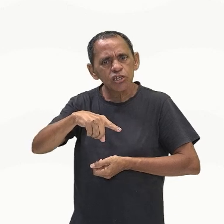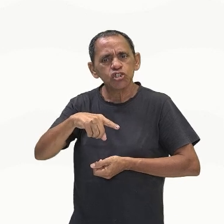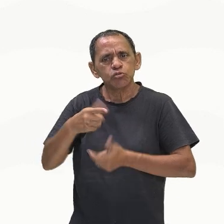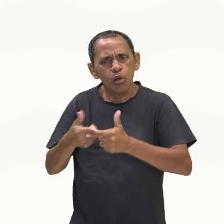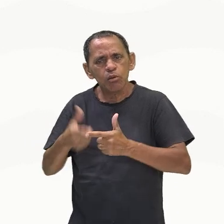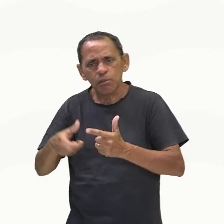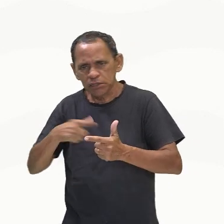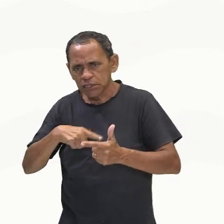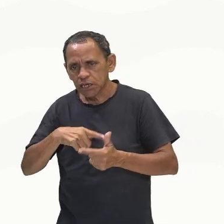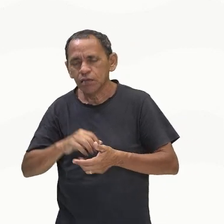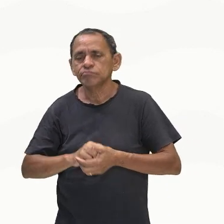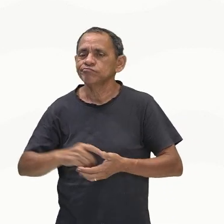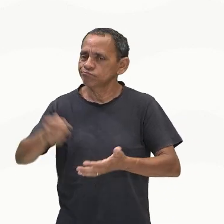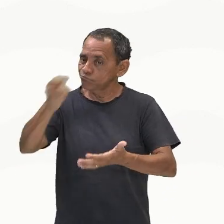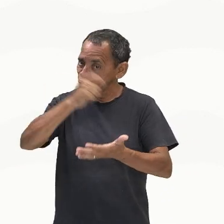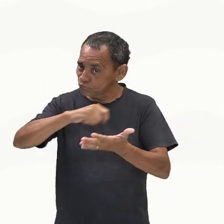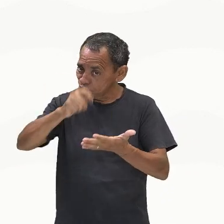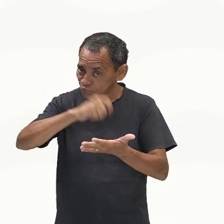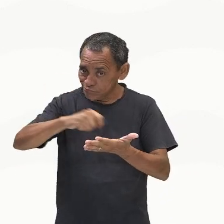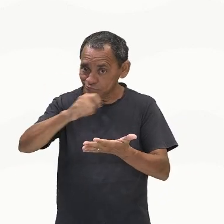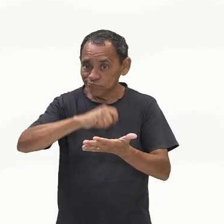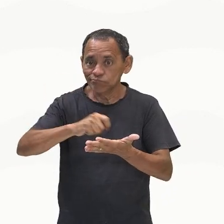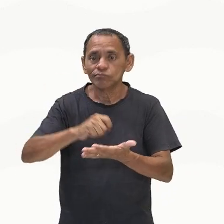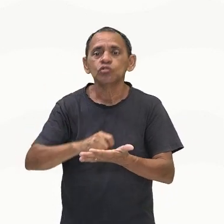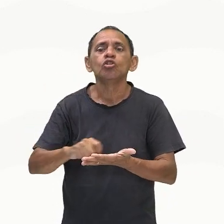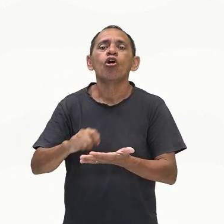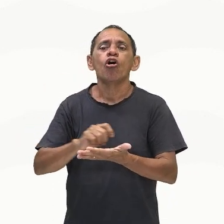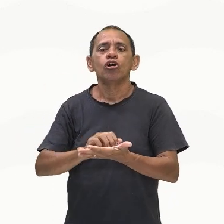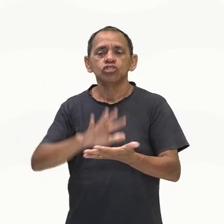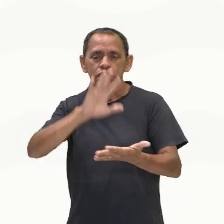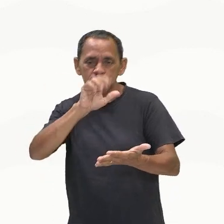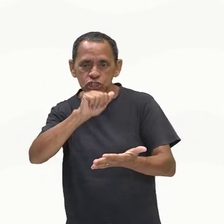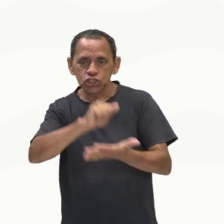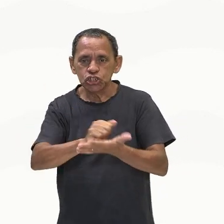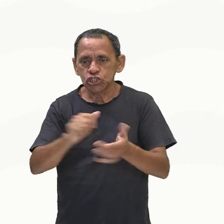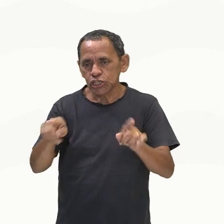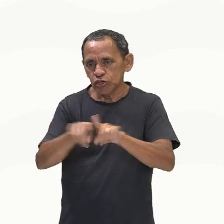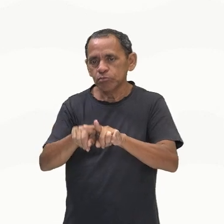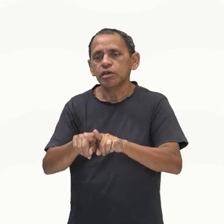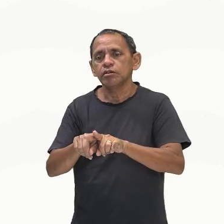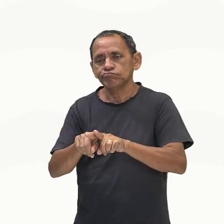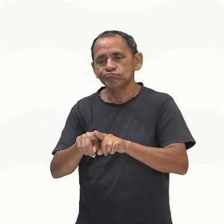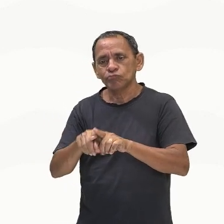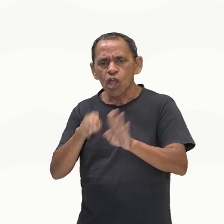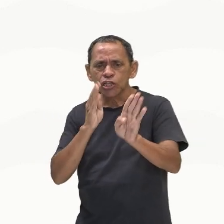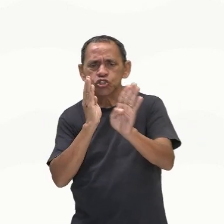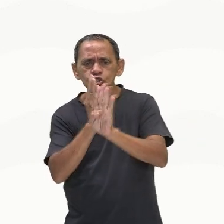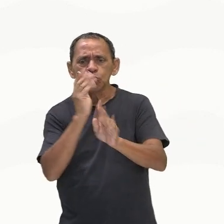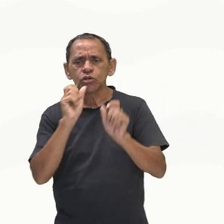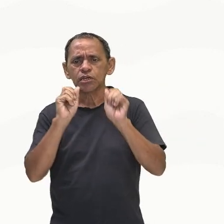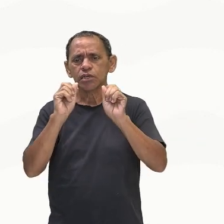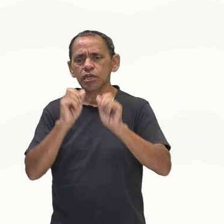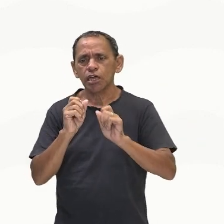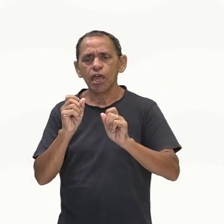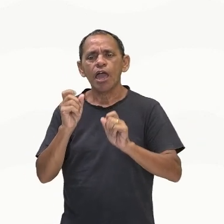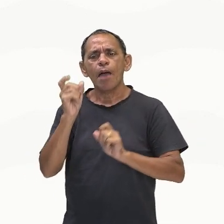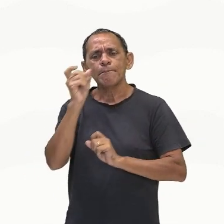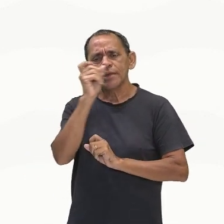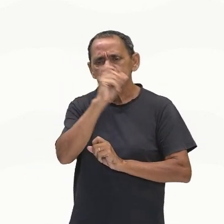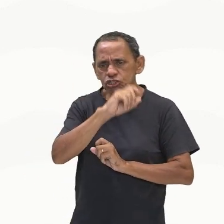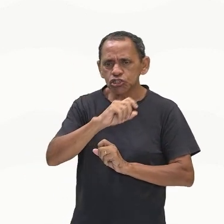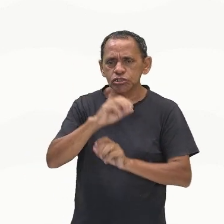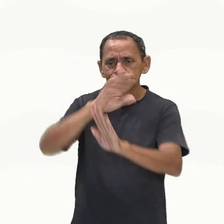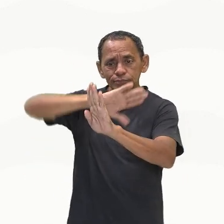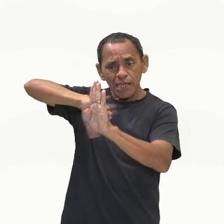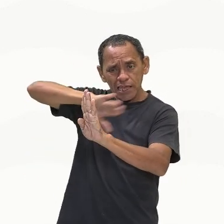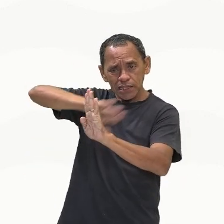aí anotando, identificando. Segundo, você vai descobrir qual que é a mentira escondida